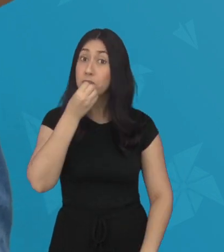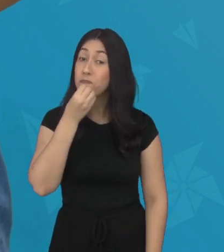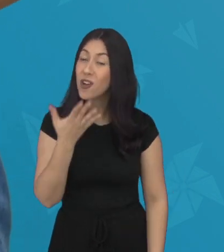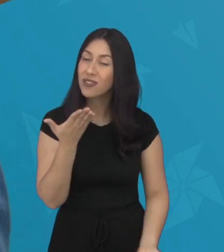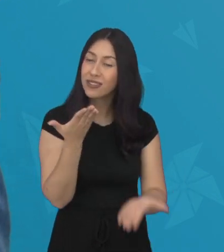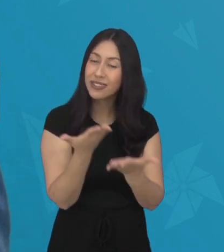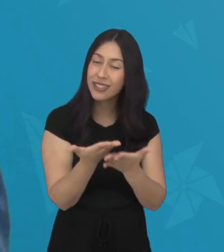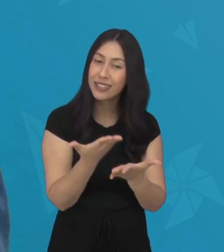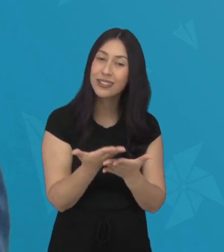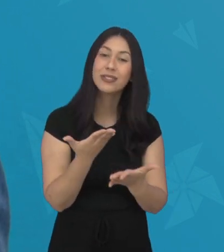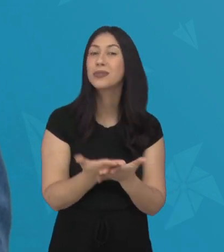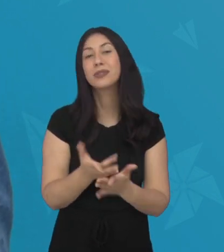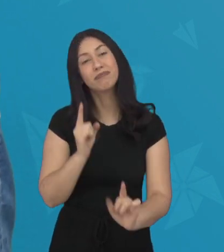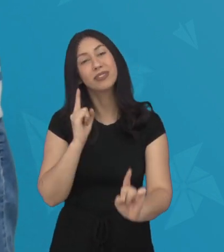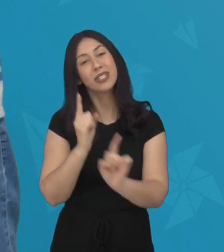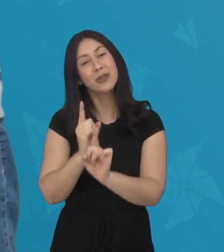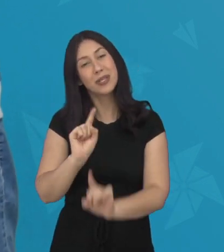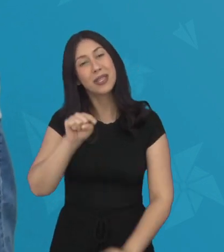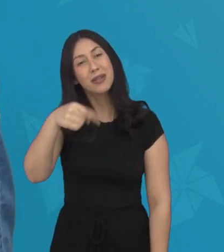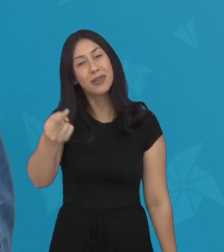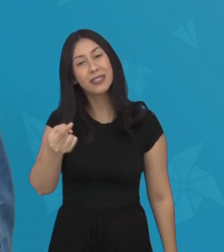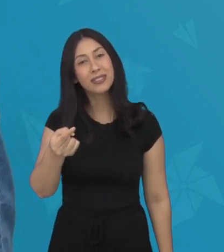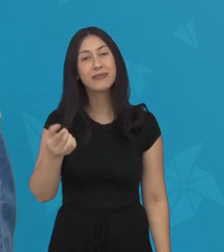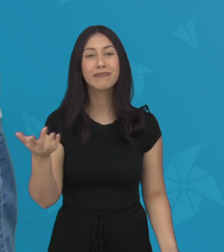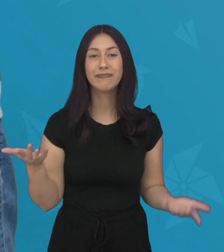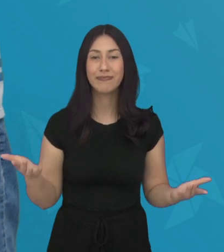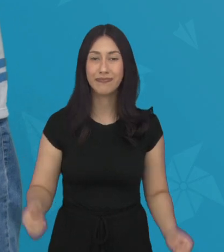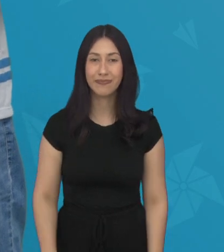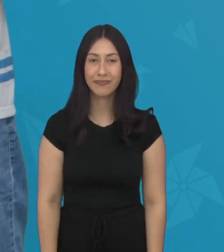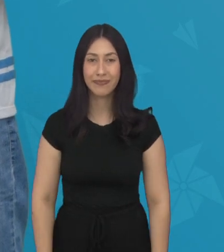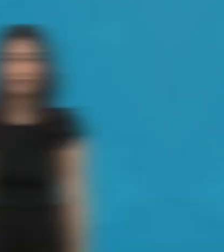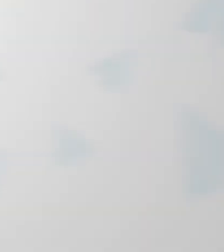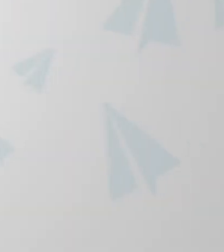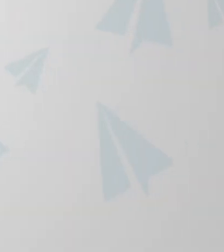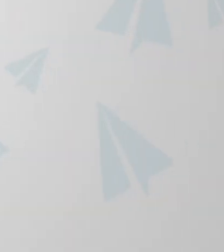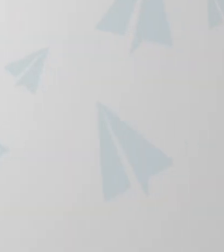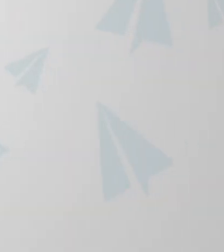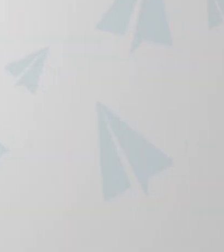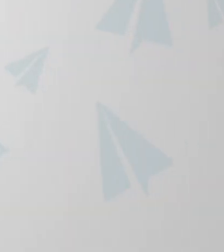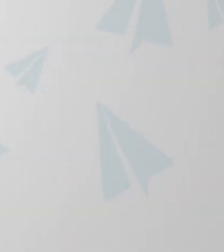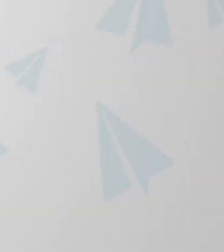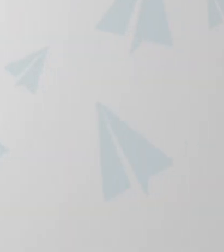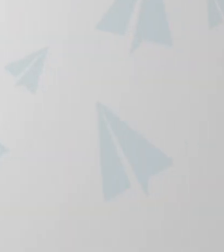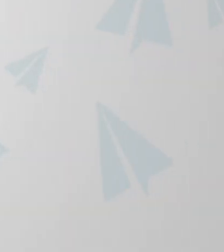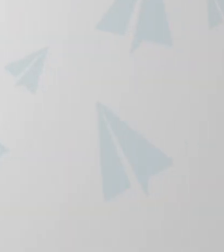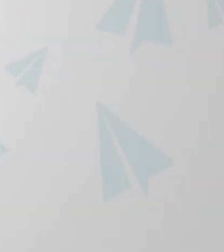ótimos estudos e a gente se vê na próxima aula. Tudo bem?